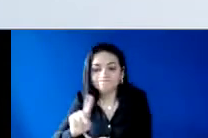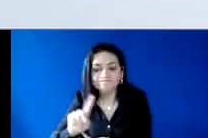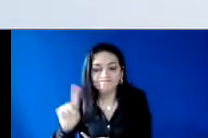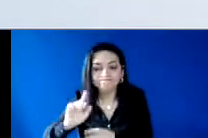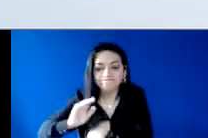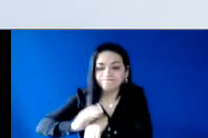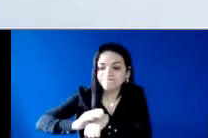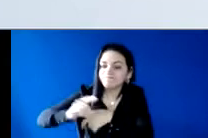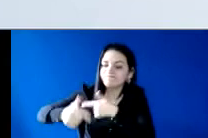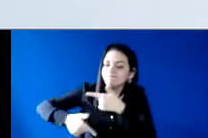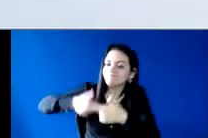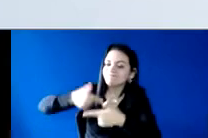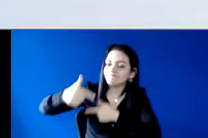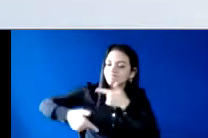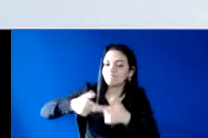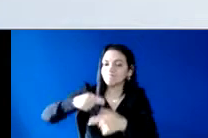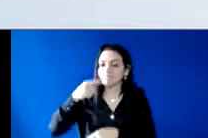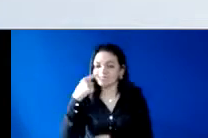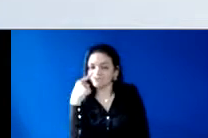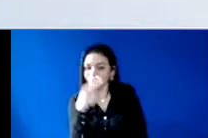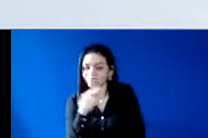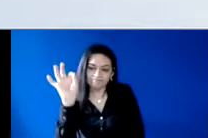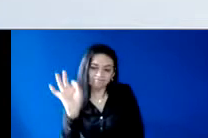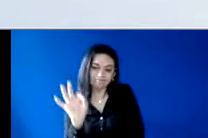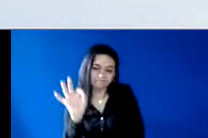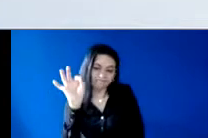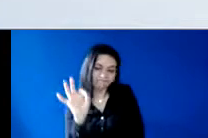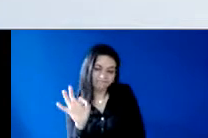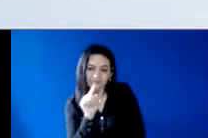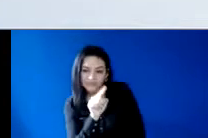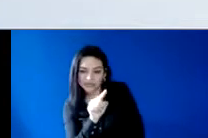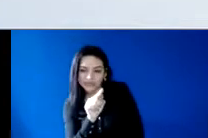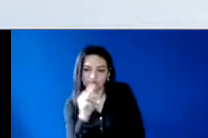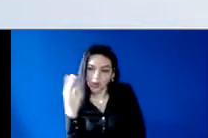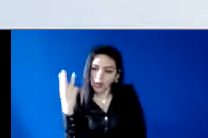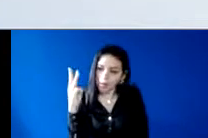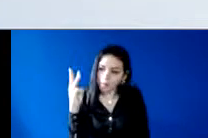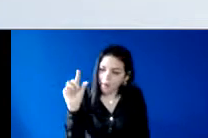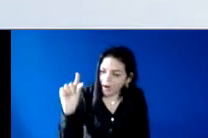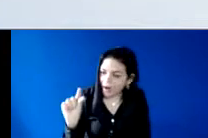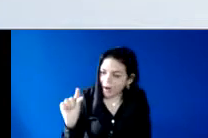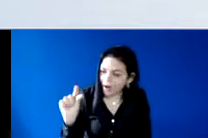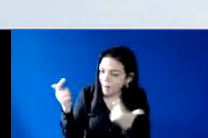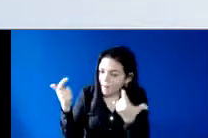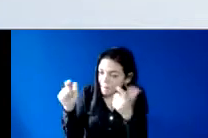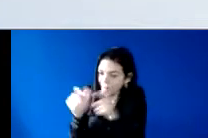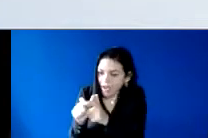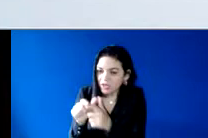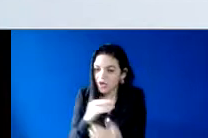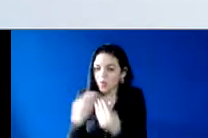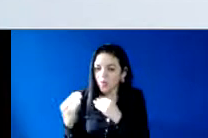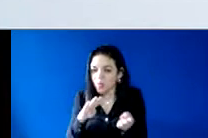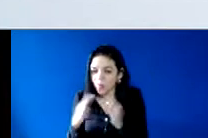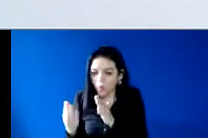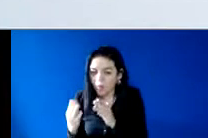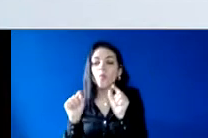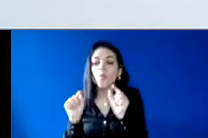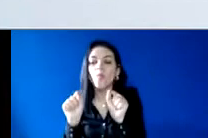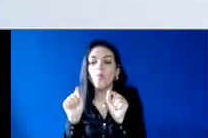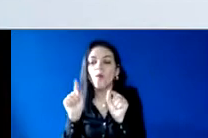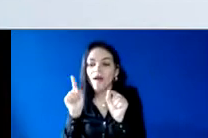Por trás dessa taxa, existe um esforço gigantesco de muita gente. Existe